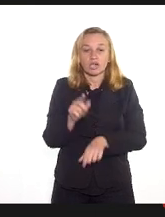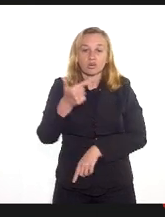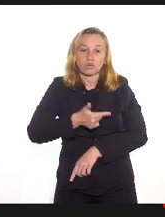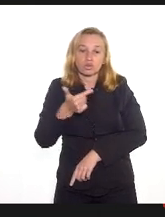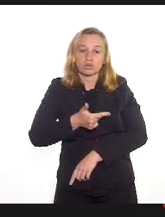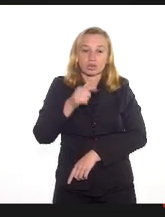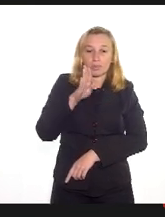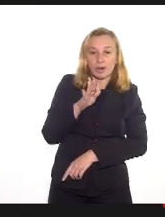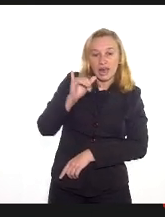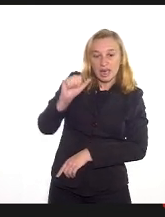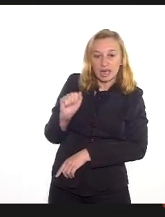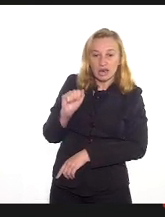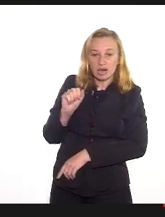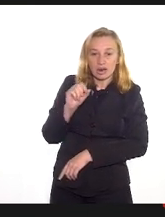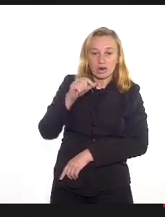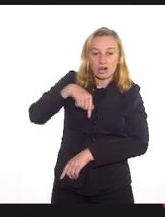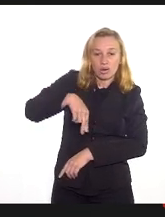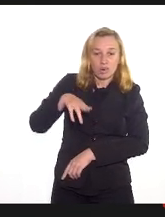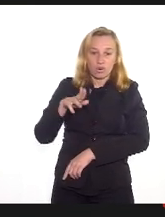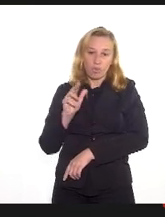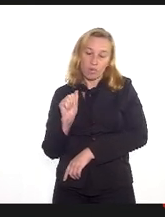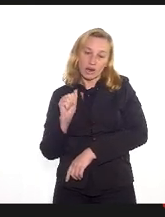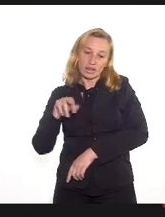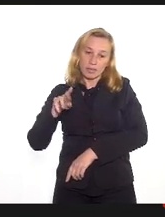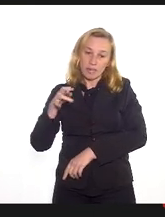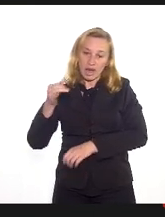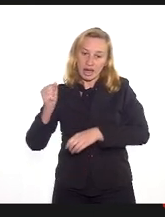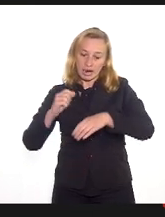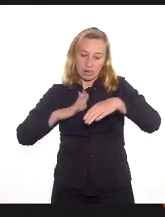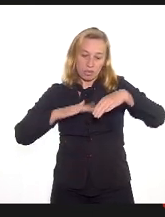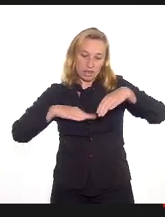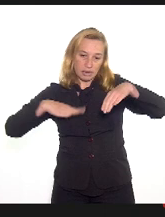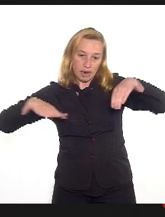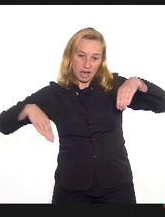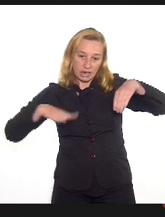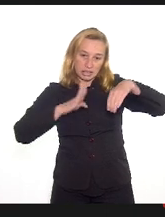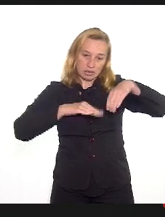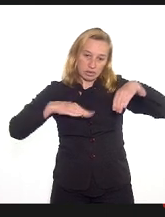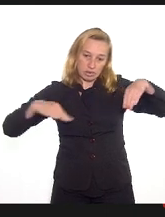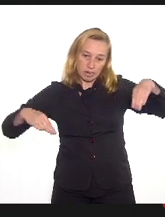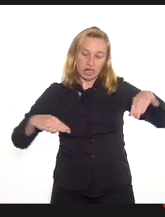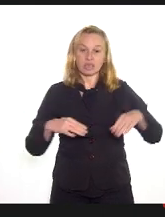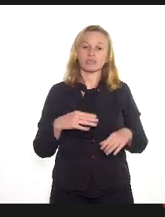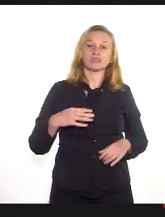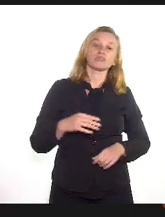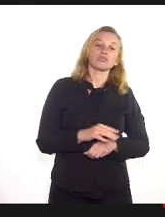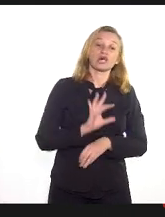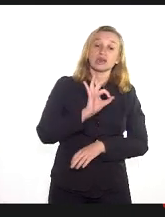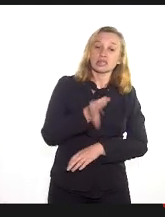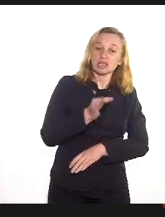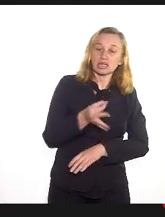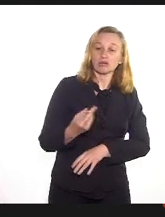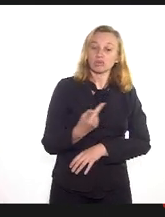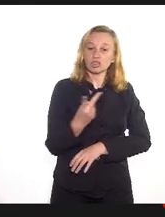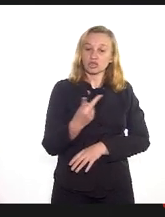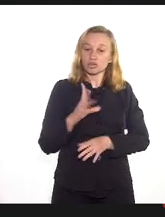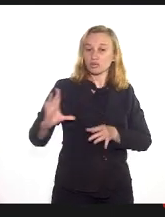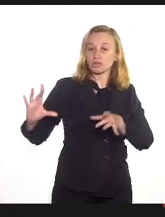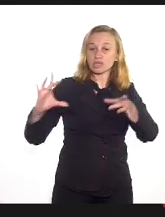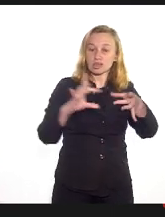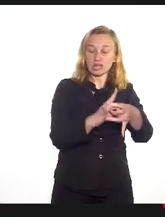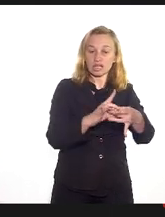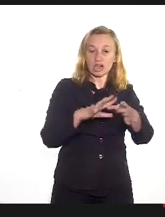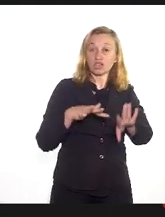Baía de Guanabara. Logicamente, esses polos vão se conectar